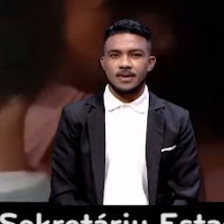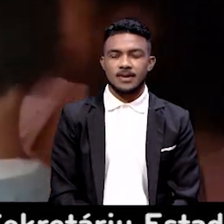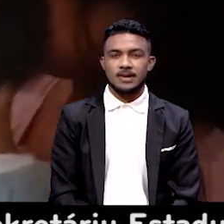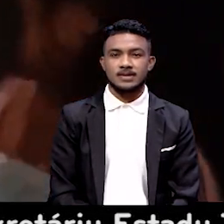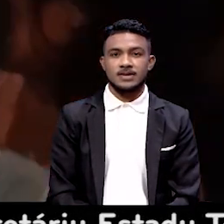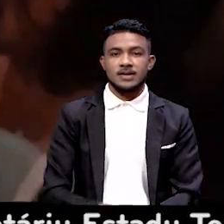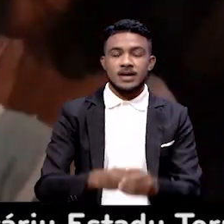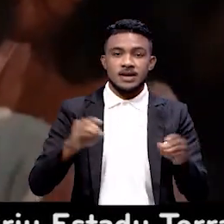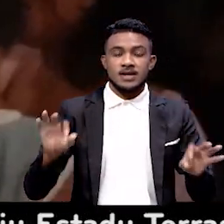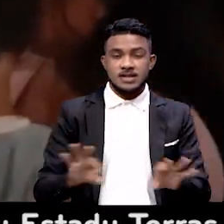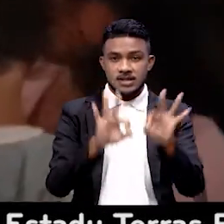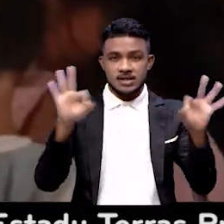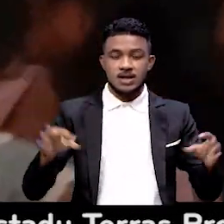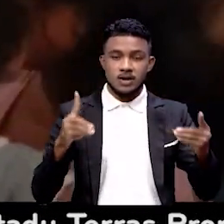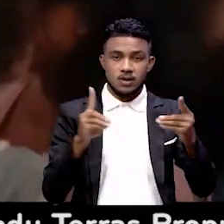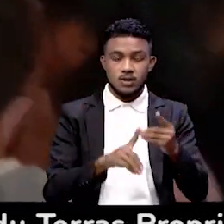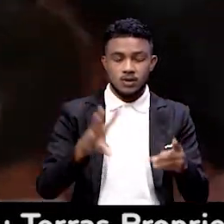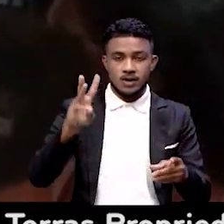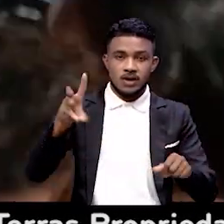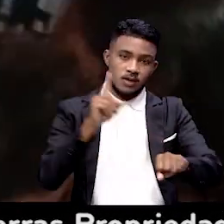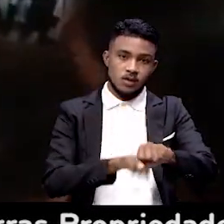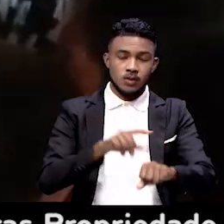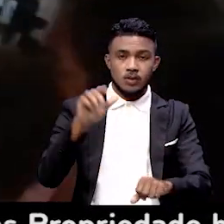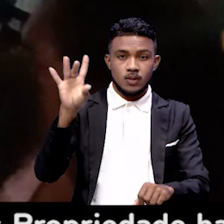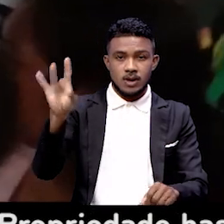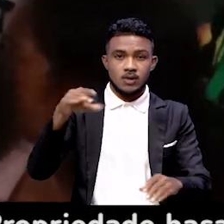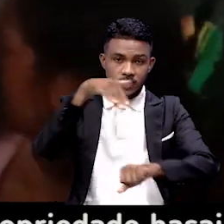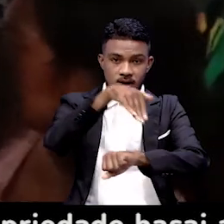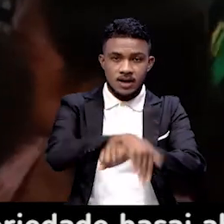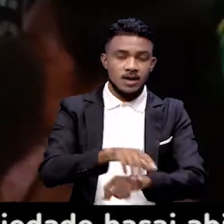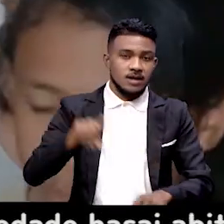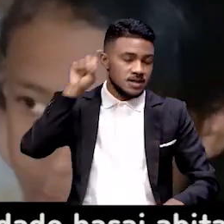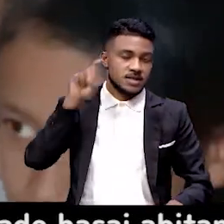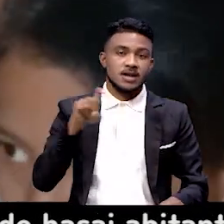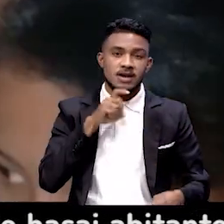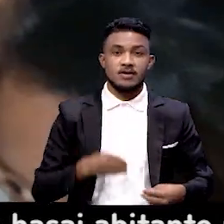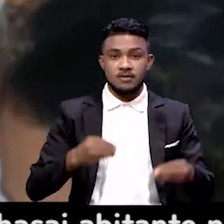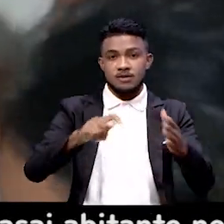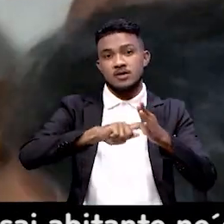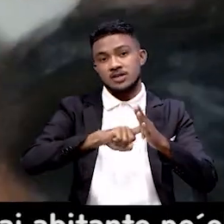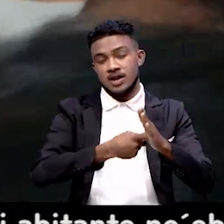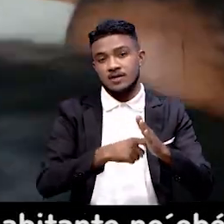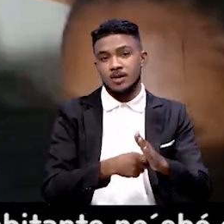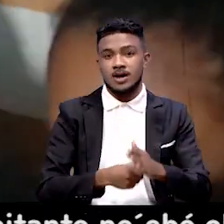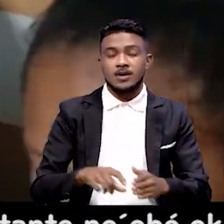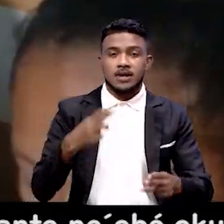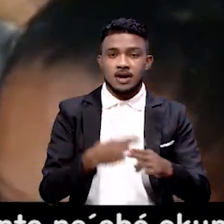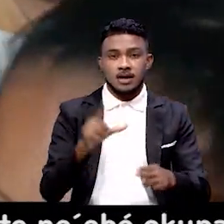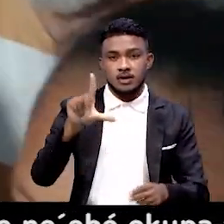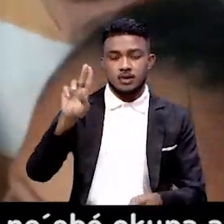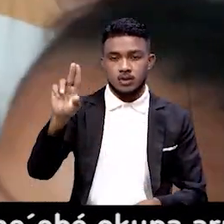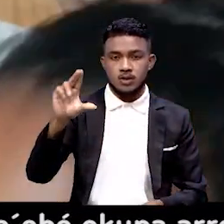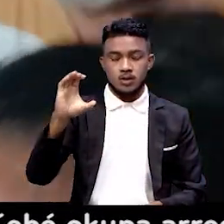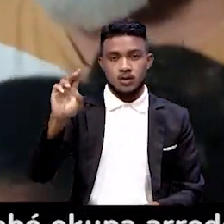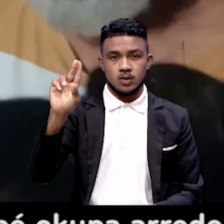Ia sexta lorong nen fulane mais ou menos tuku alukalan, líder karismatiku Kairala Sanana Gusmão entrega save umanian, ba Lúcia Mega Purnawati